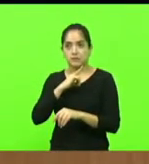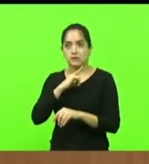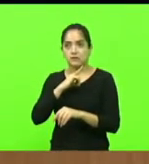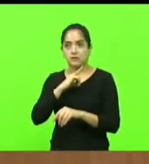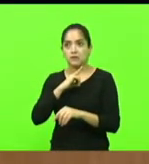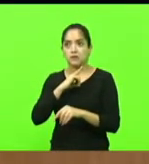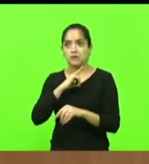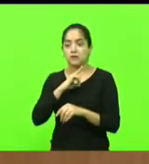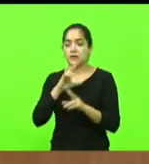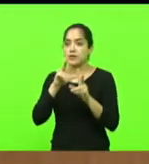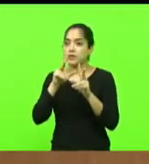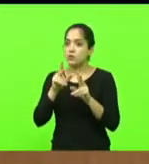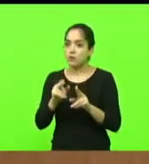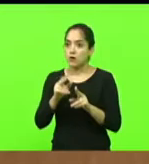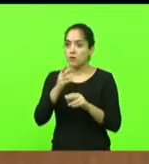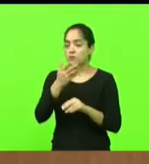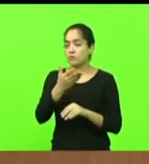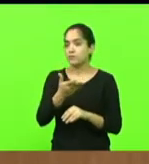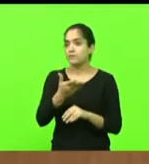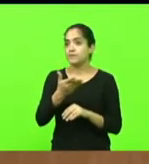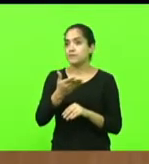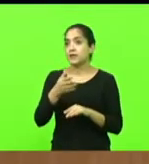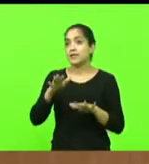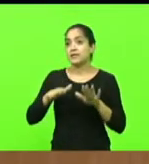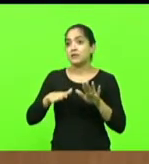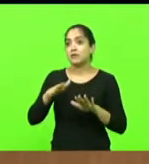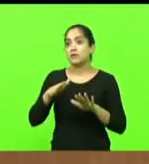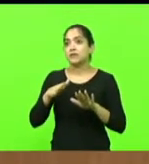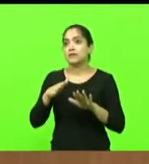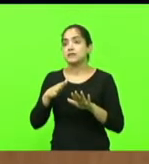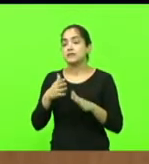sua, deputado Berlanda, e talvez inspirado